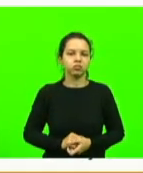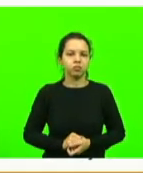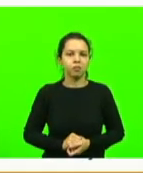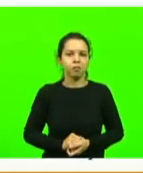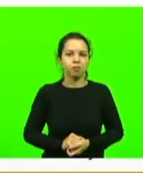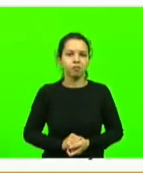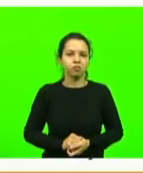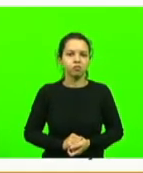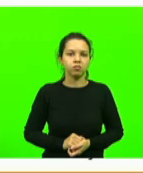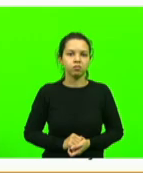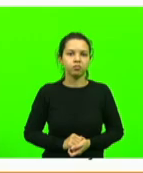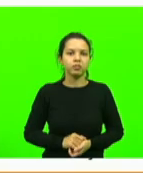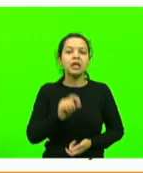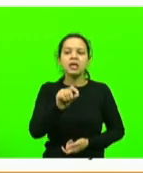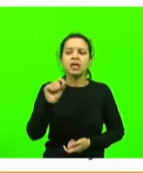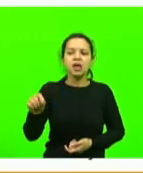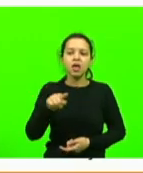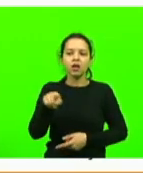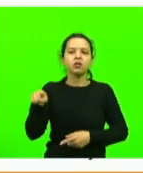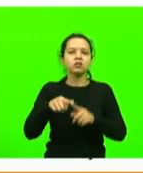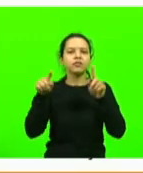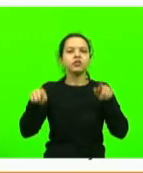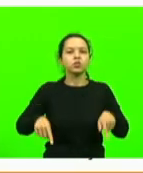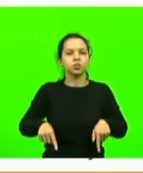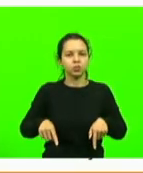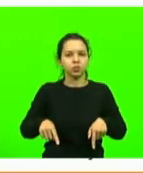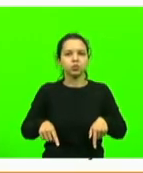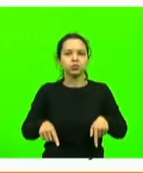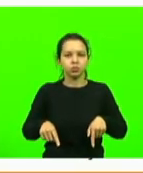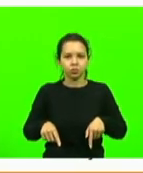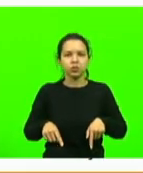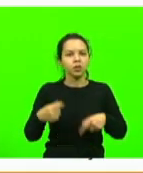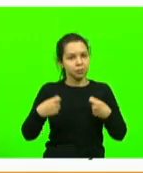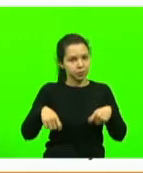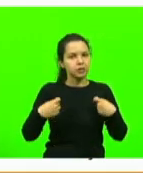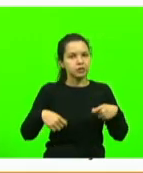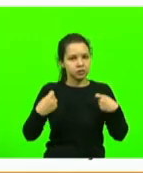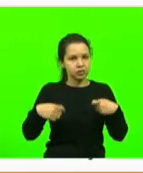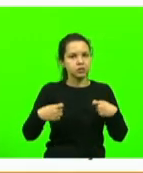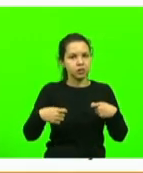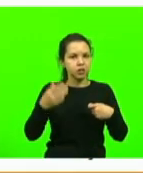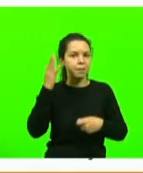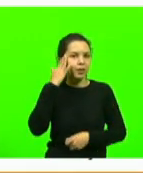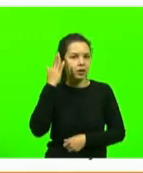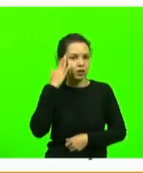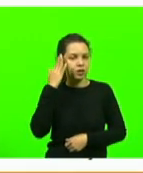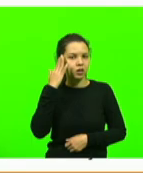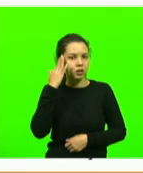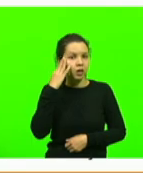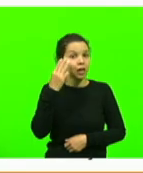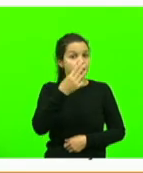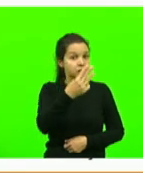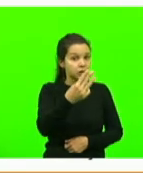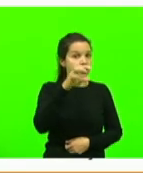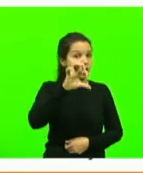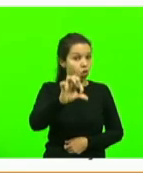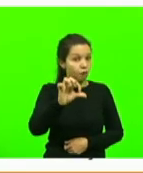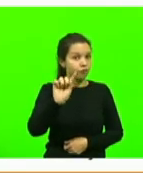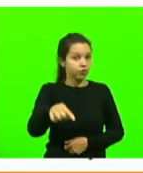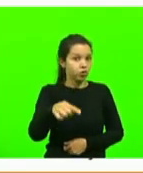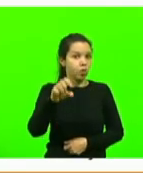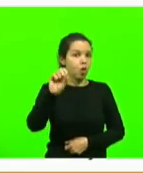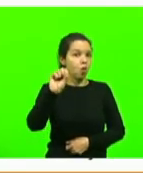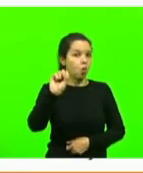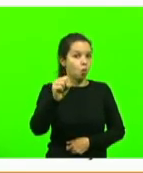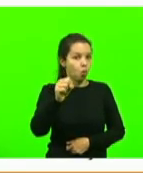Ah e quem são esses servidores é importante a gente tem em mente o que 39,8